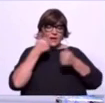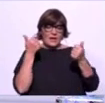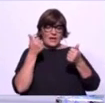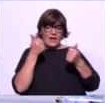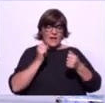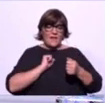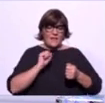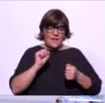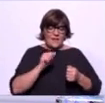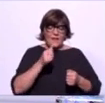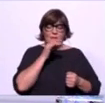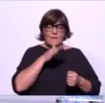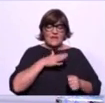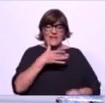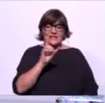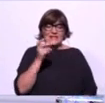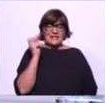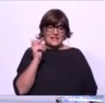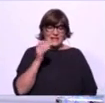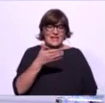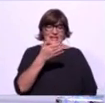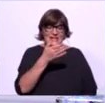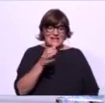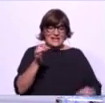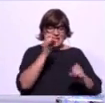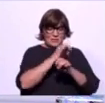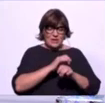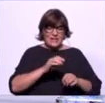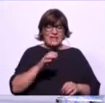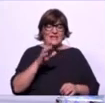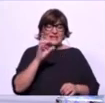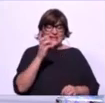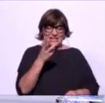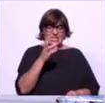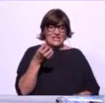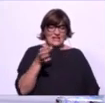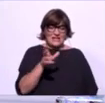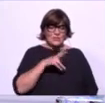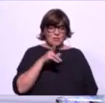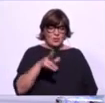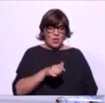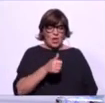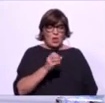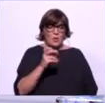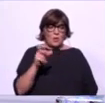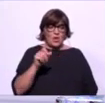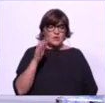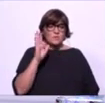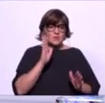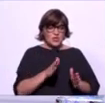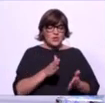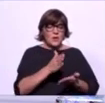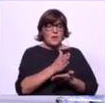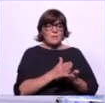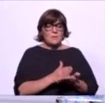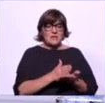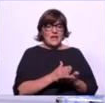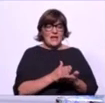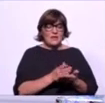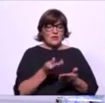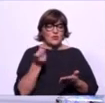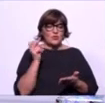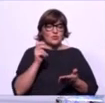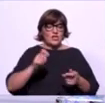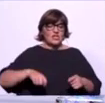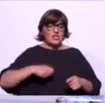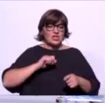Luís Filipe Vieira em 16 anos, 7 campeonatos e 3 taças de Portugal, Borges Coutinho só precisou de metade dos anos que gastou